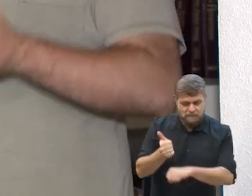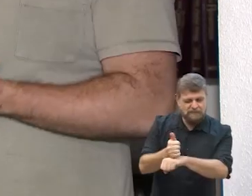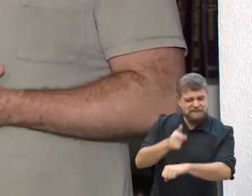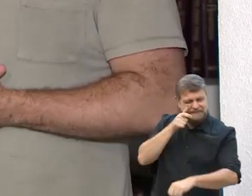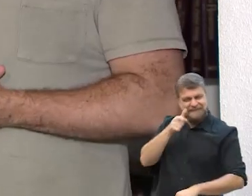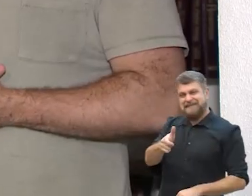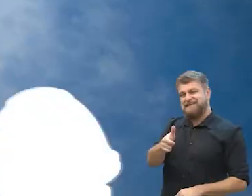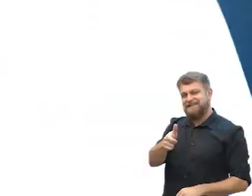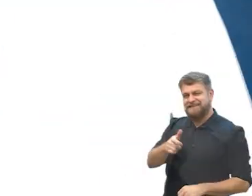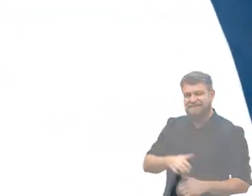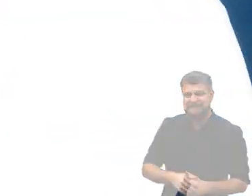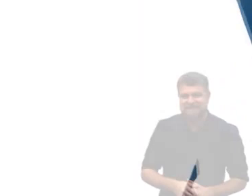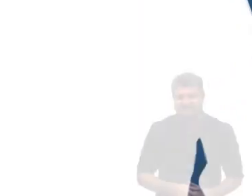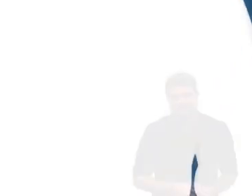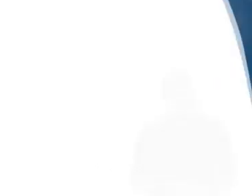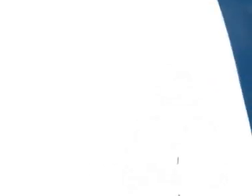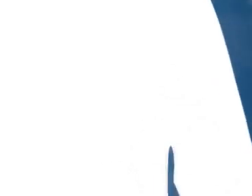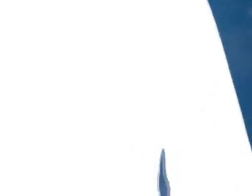Se liga na profissão.